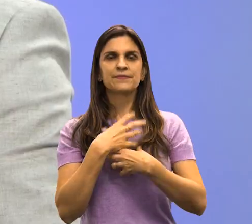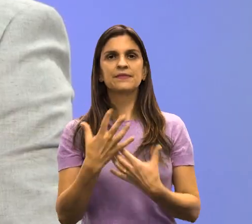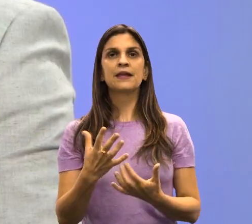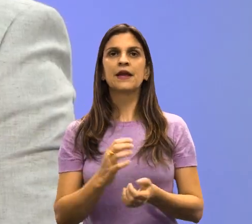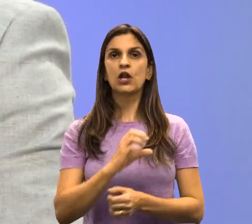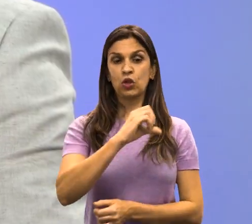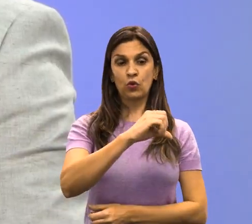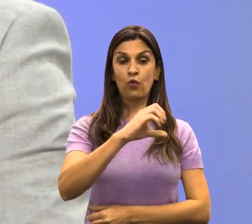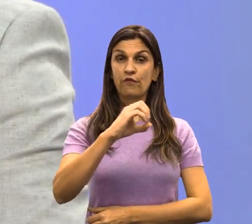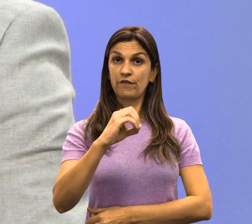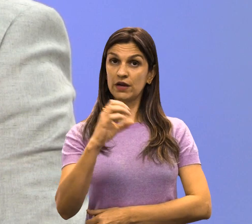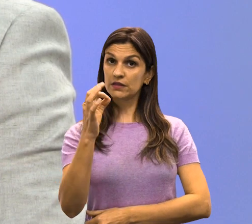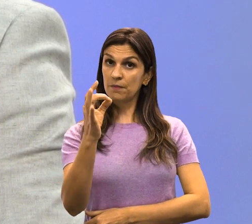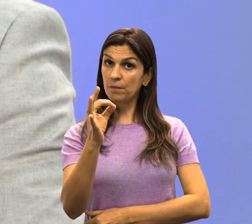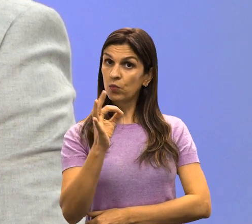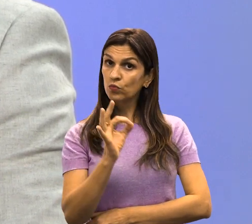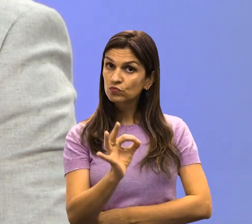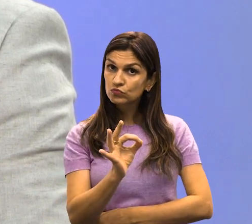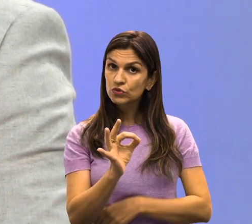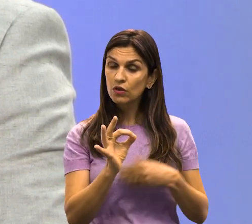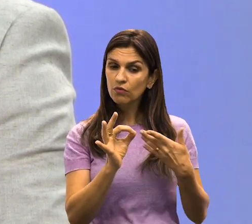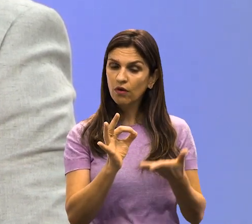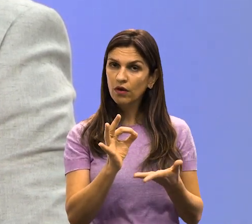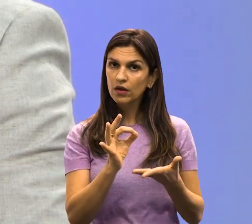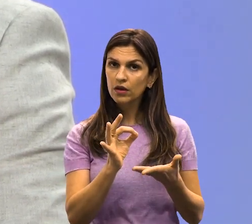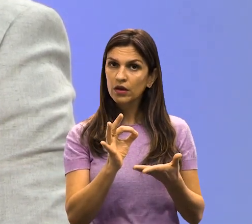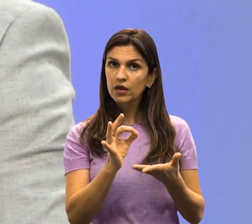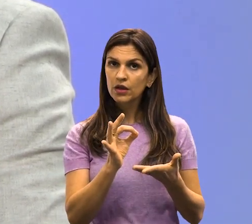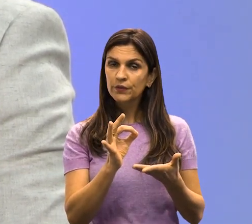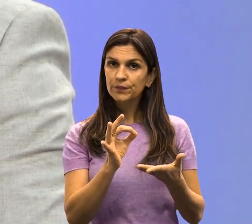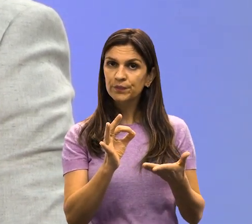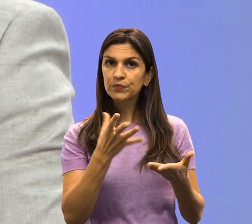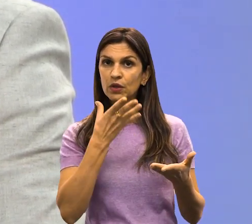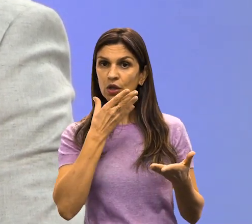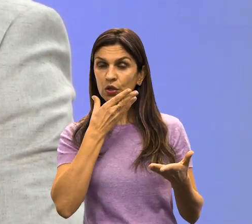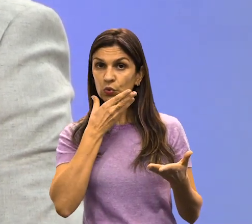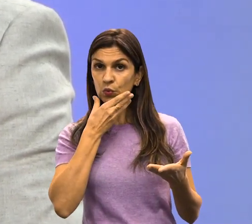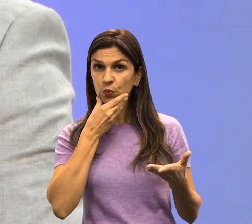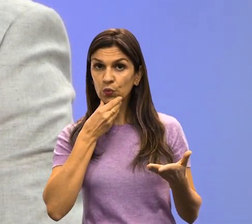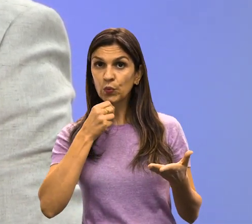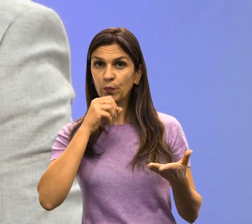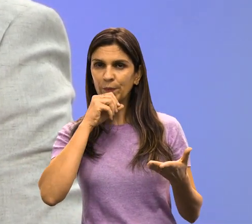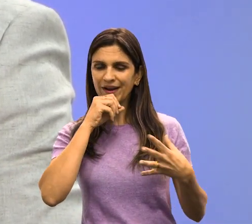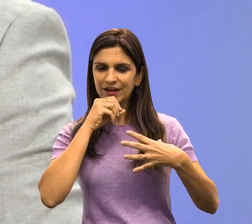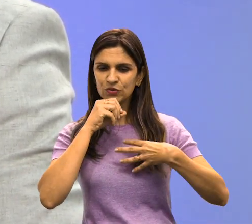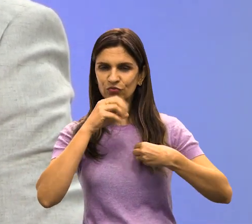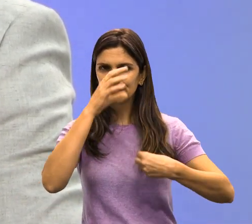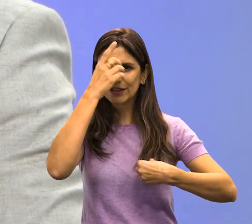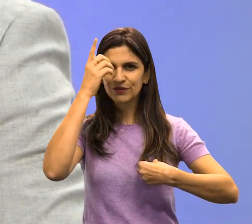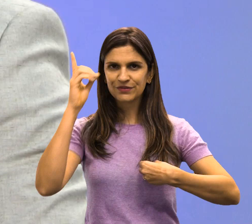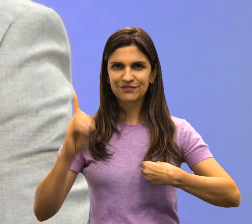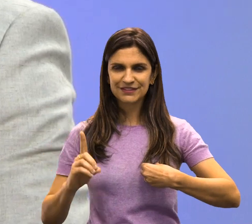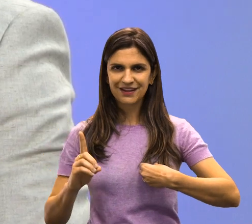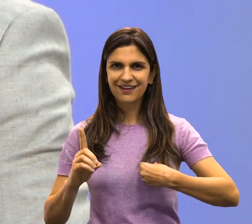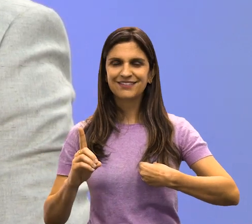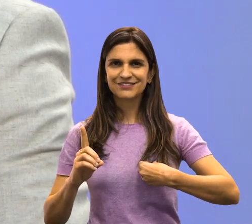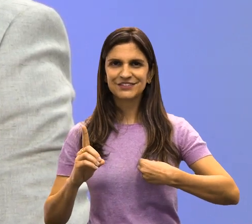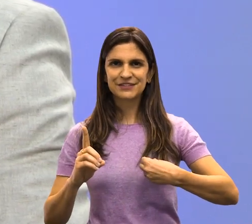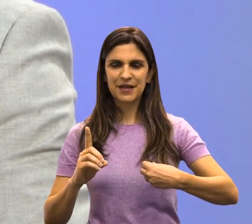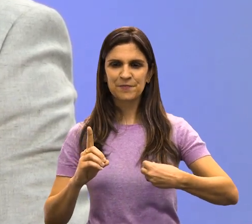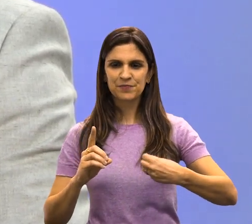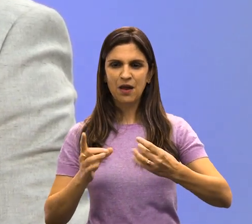que 90% do pai deixa a mãe quando se tem um filho com